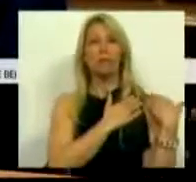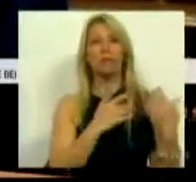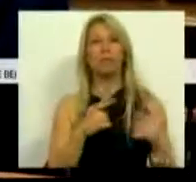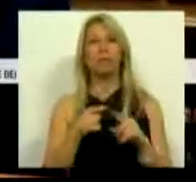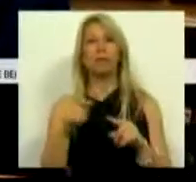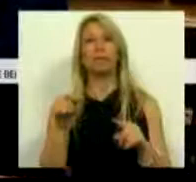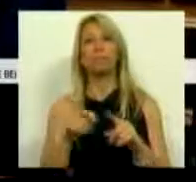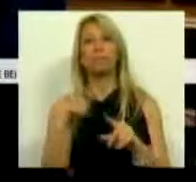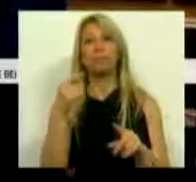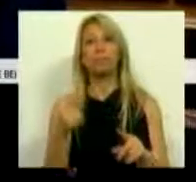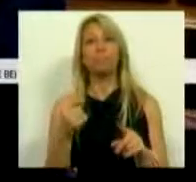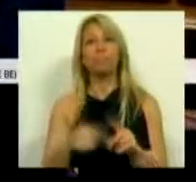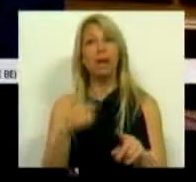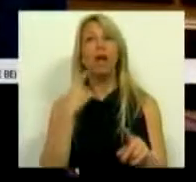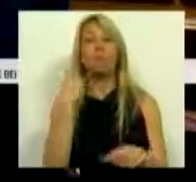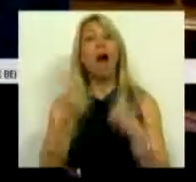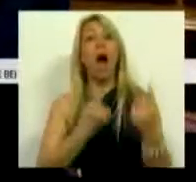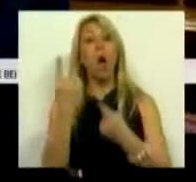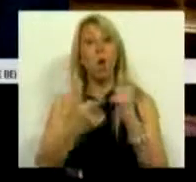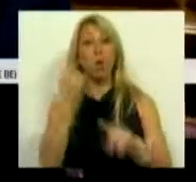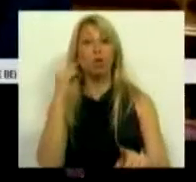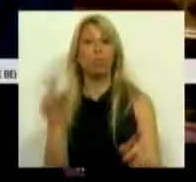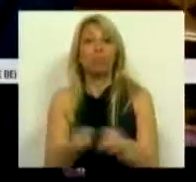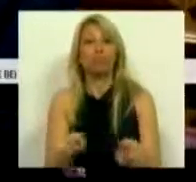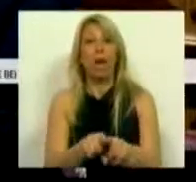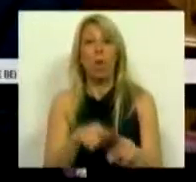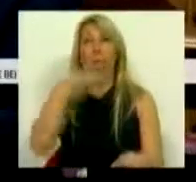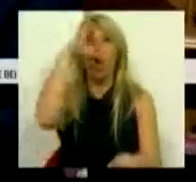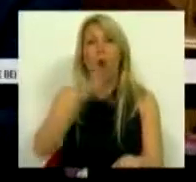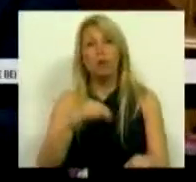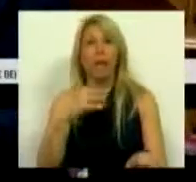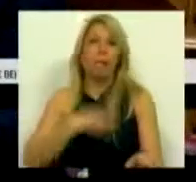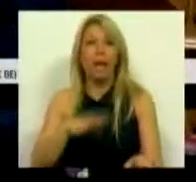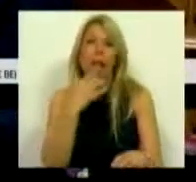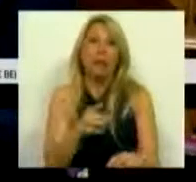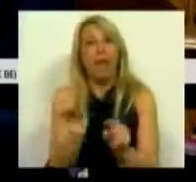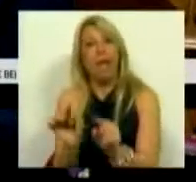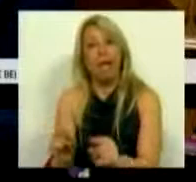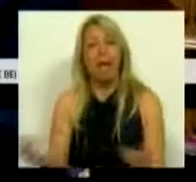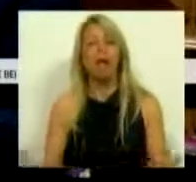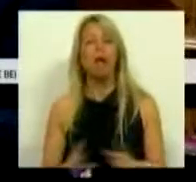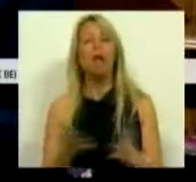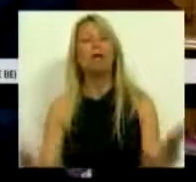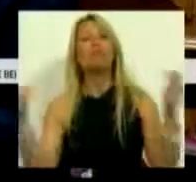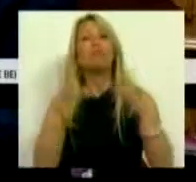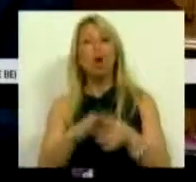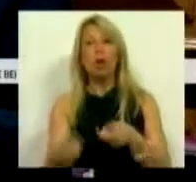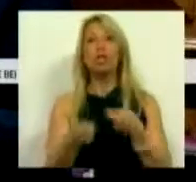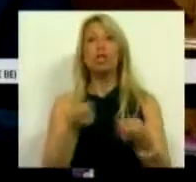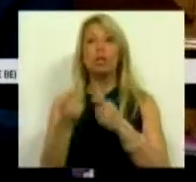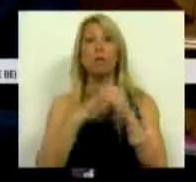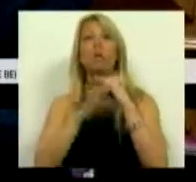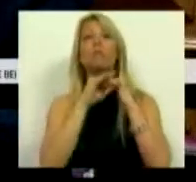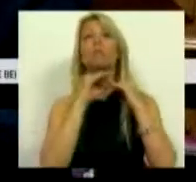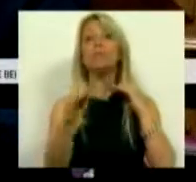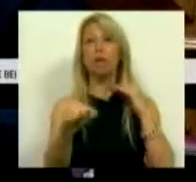como muitos, por ignorância, querem fazer passar. E compatível com a gestão sustentada dos